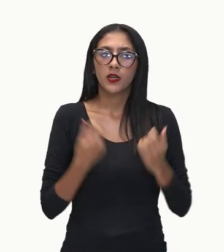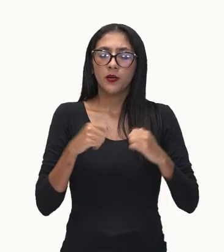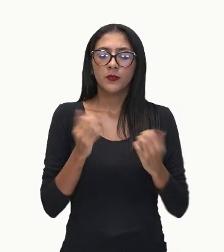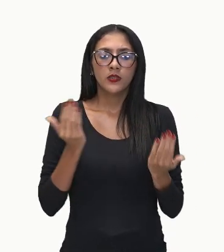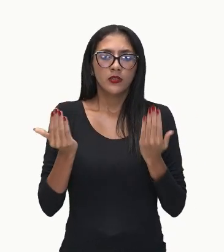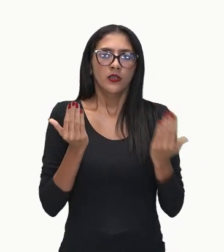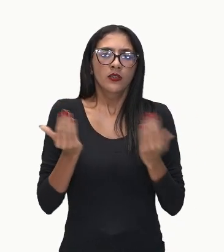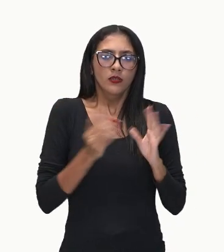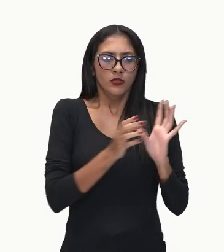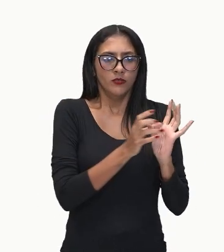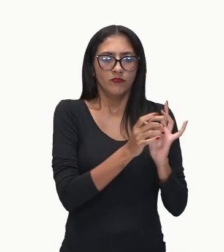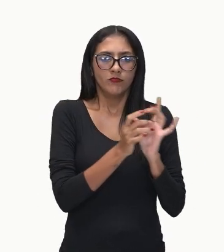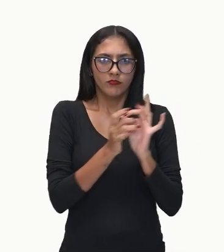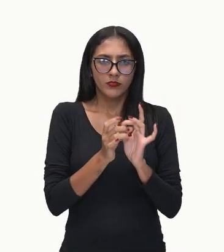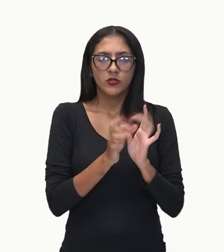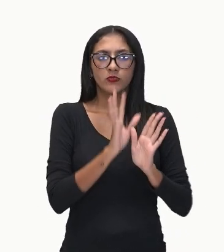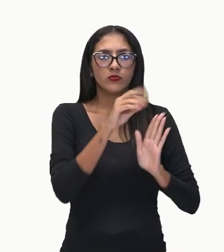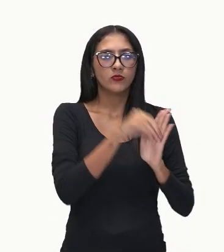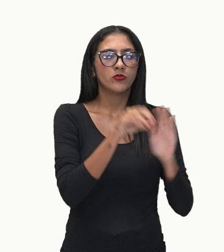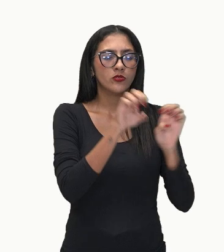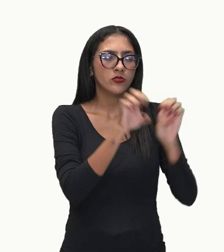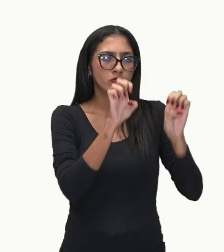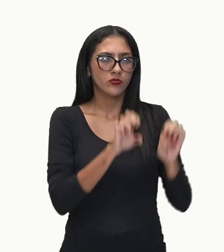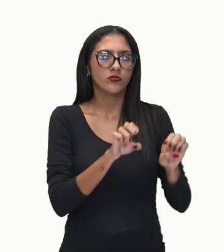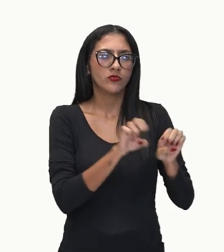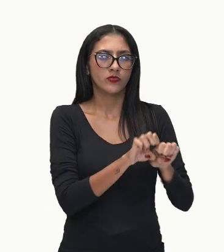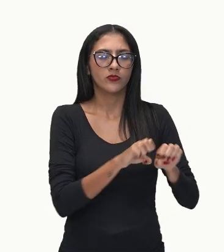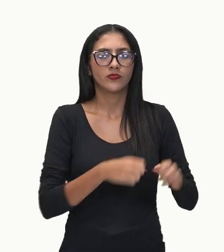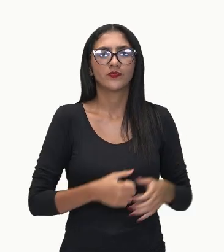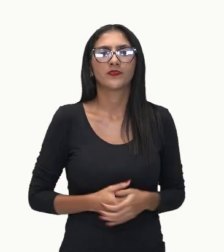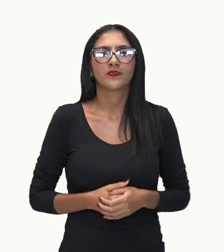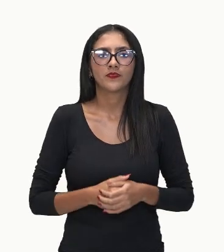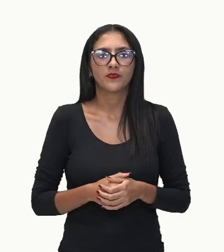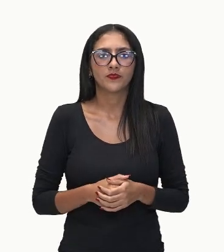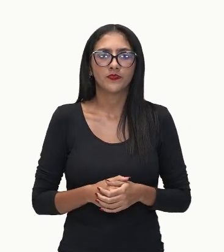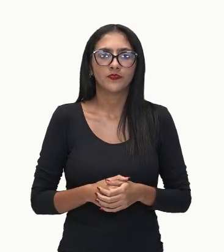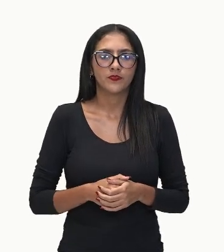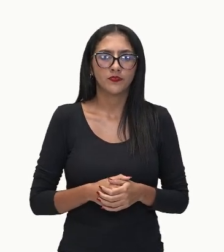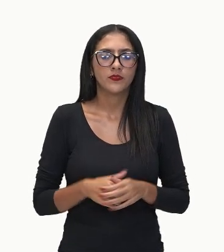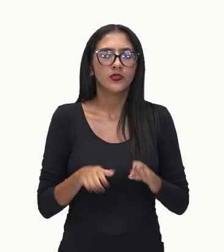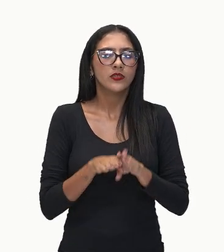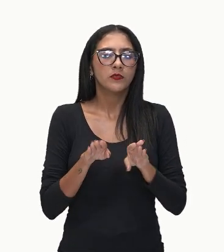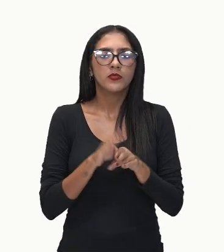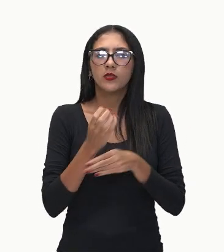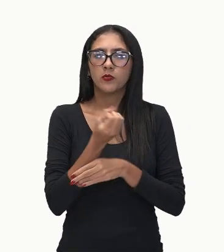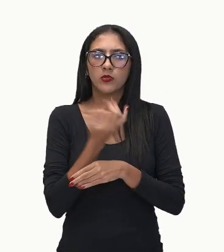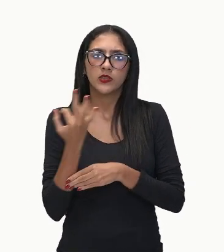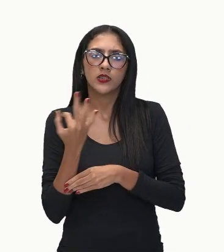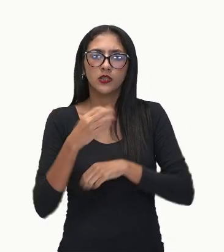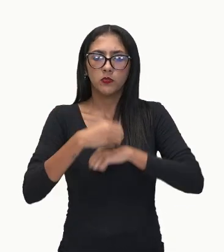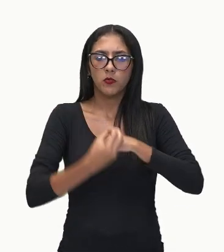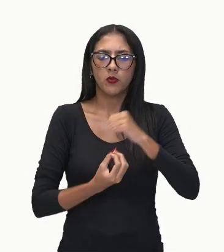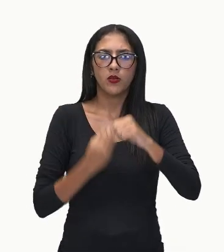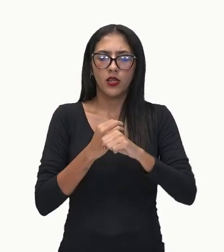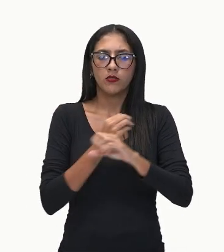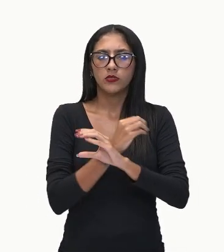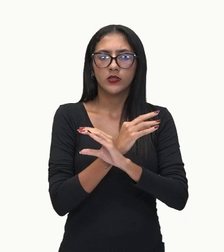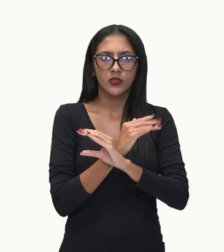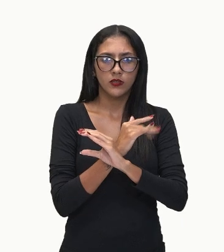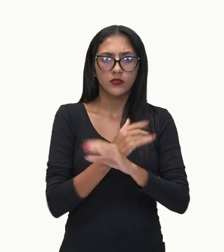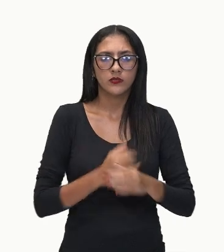nas ligações das cadeias, na constituição dos ácidos graxos, né? E também no